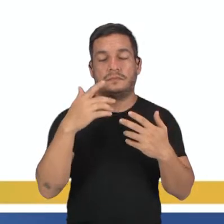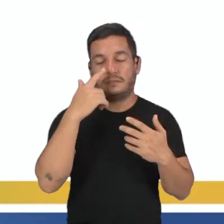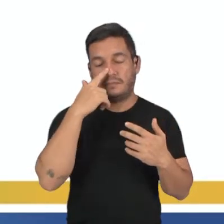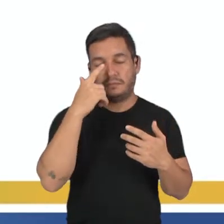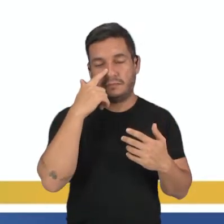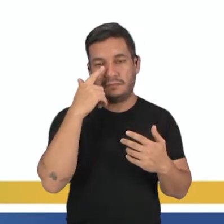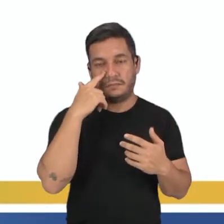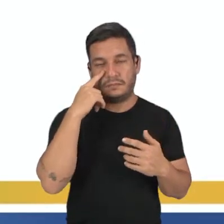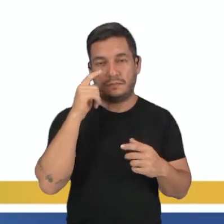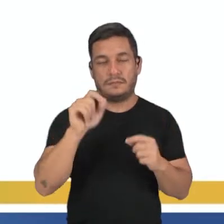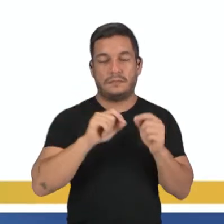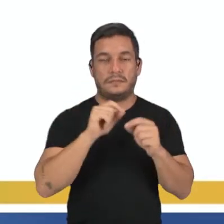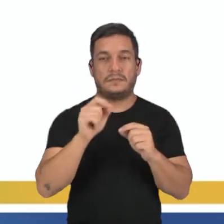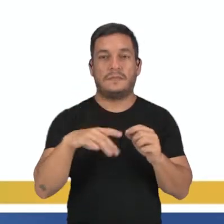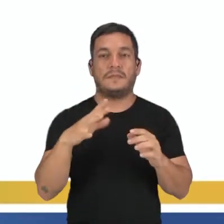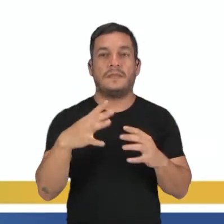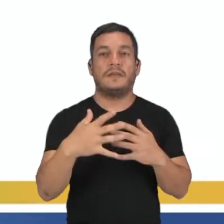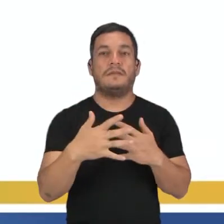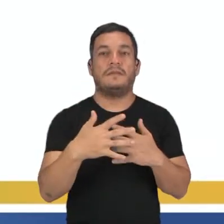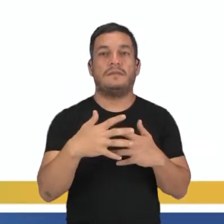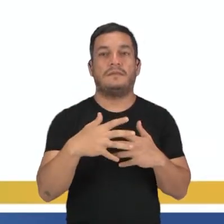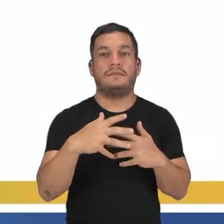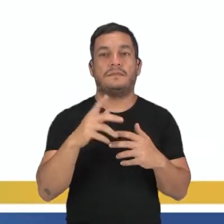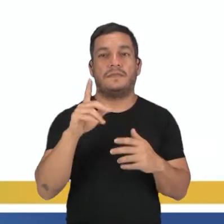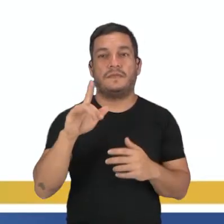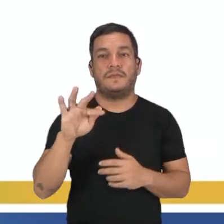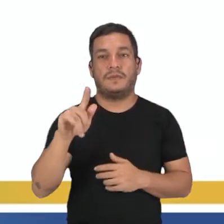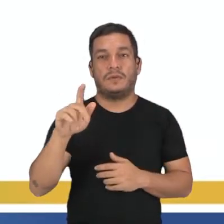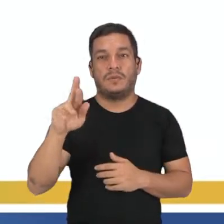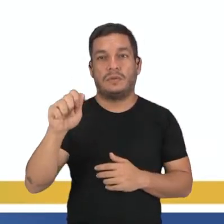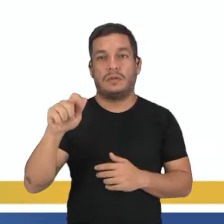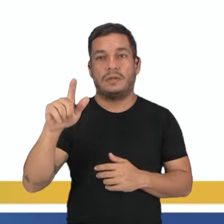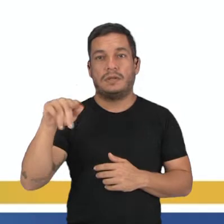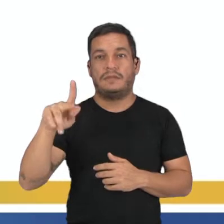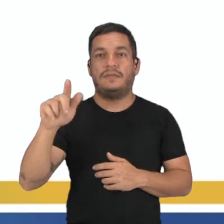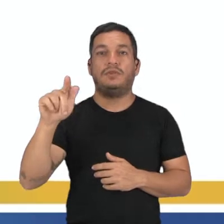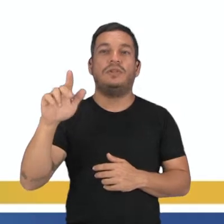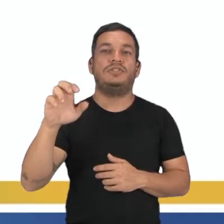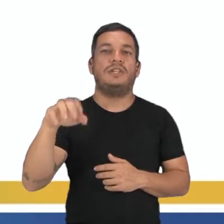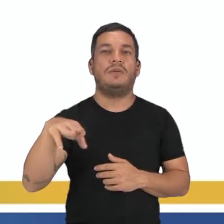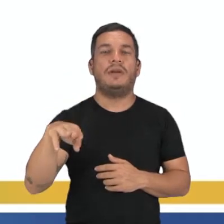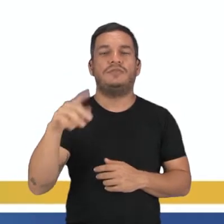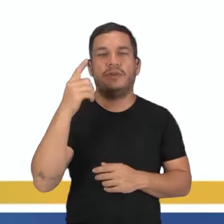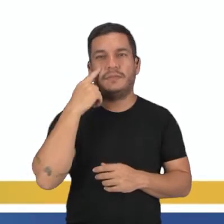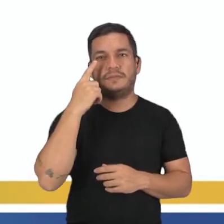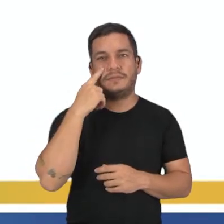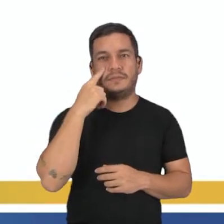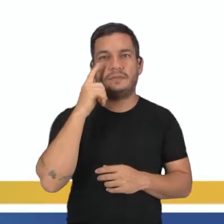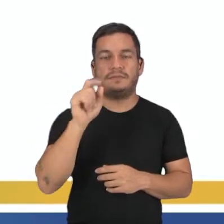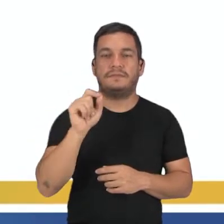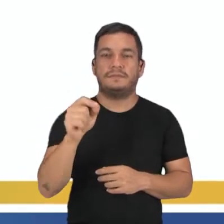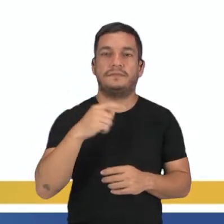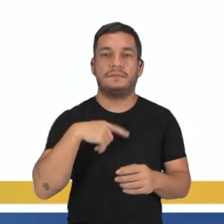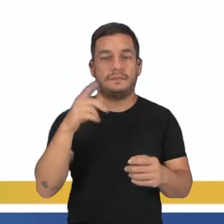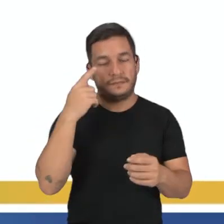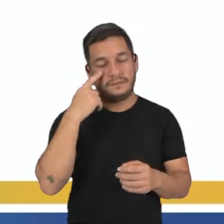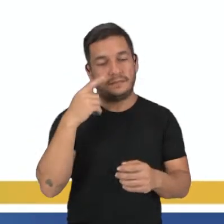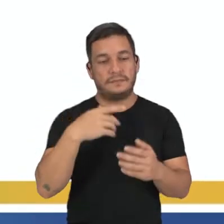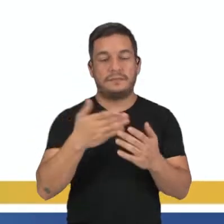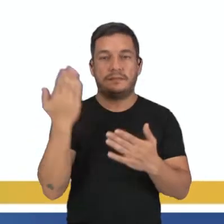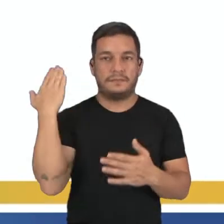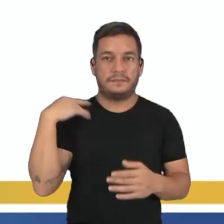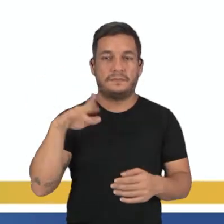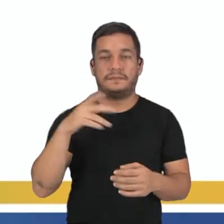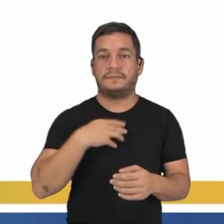vamos rever as características de memórias literárias ele relata Fatos e acontecimentos ocorridos no passado do